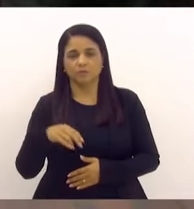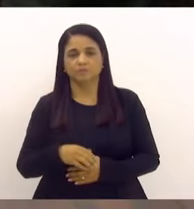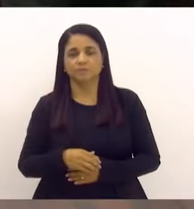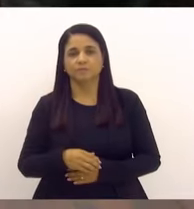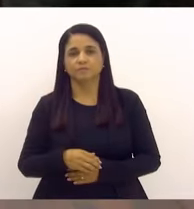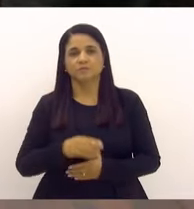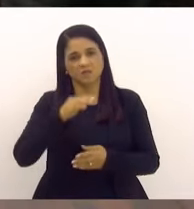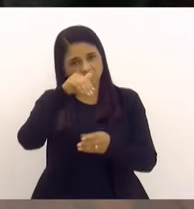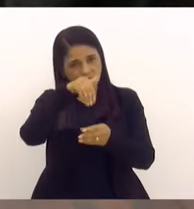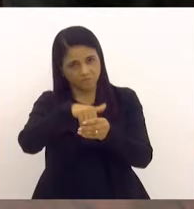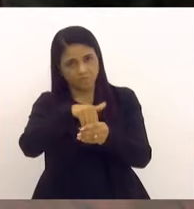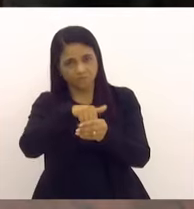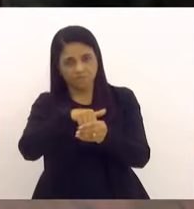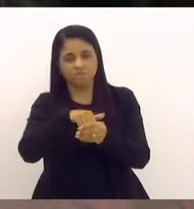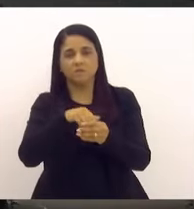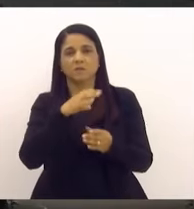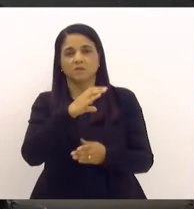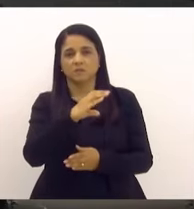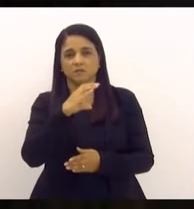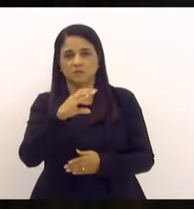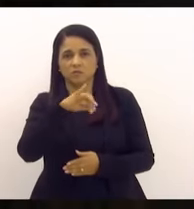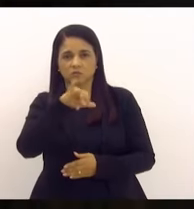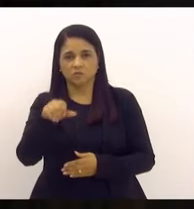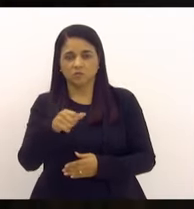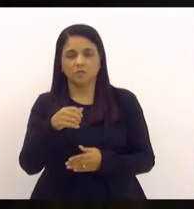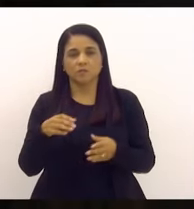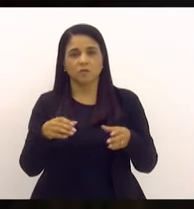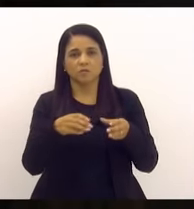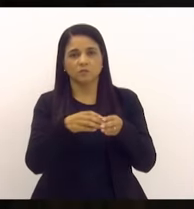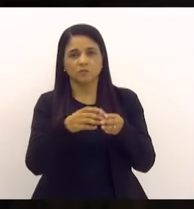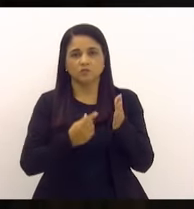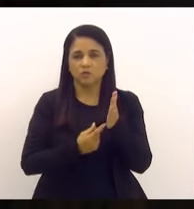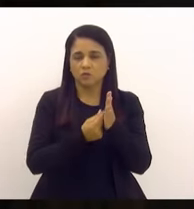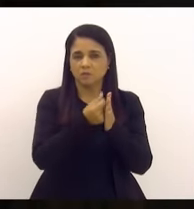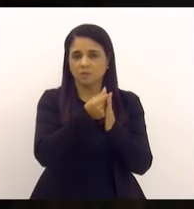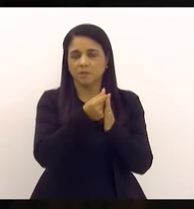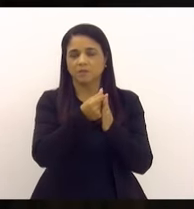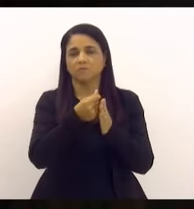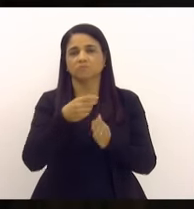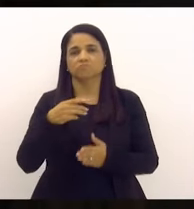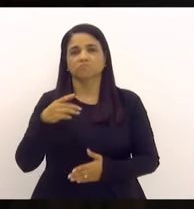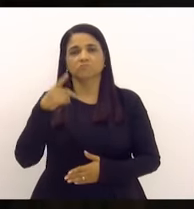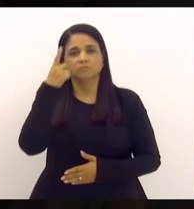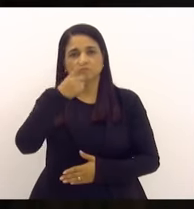Presidente, é favorável. Então é da CCJ. Obrigado. Pela Comissão de Orçamento, deputado André Correia.